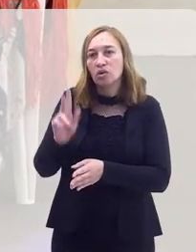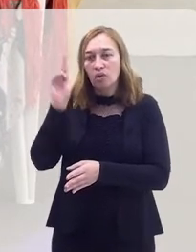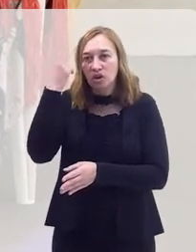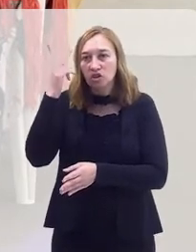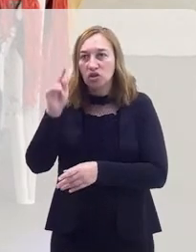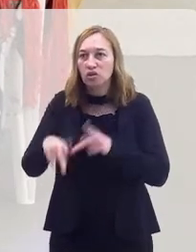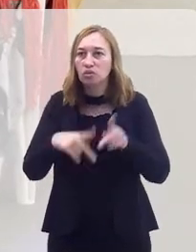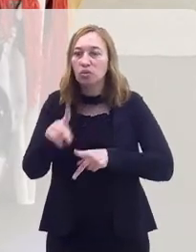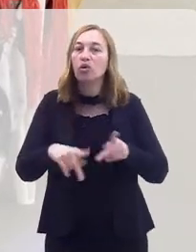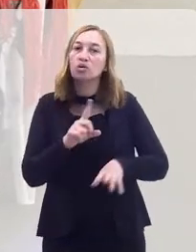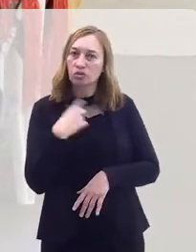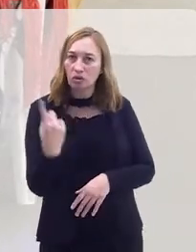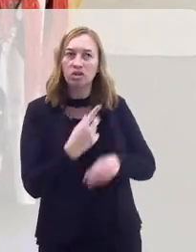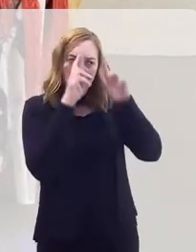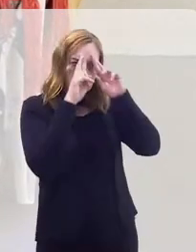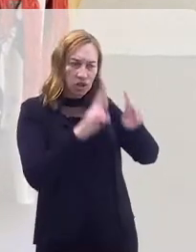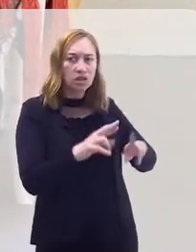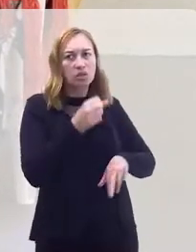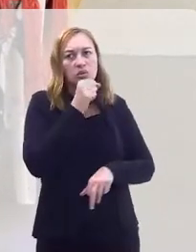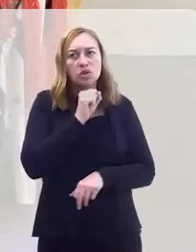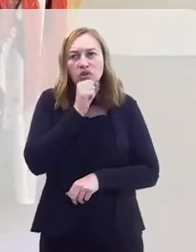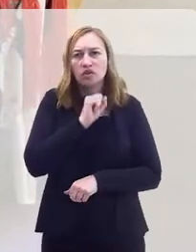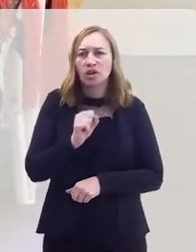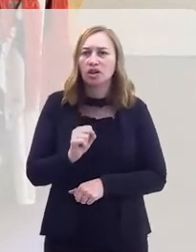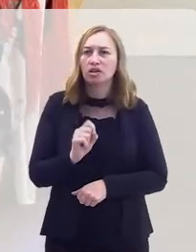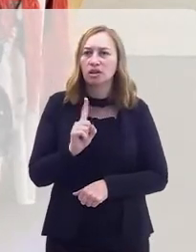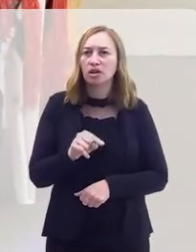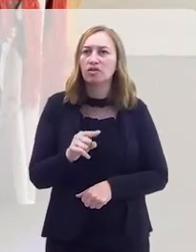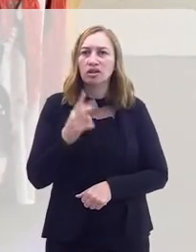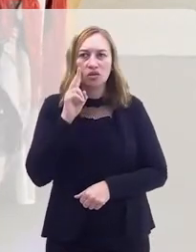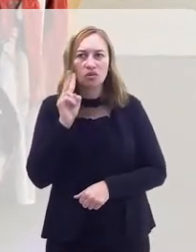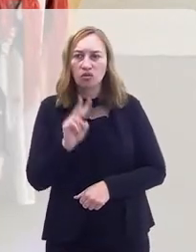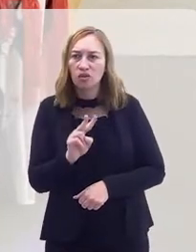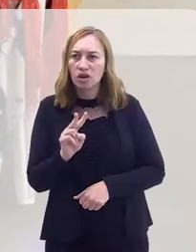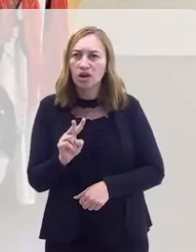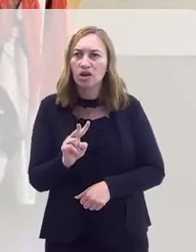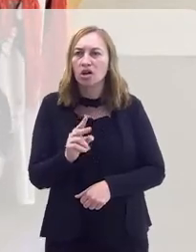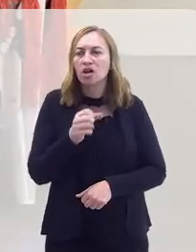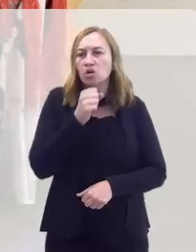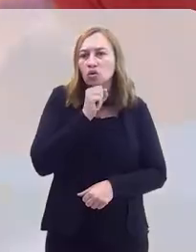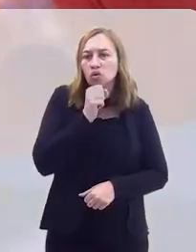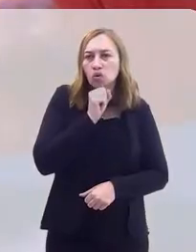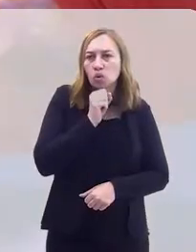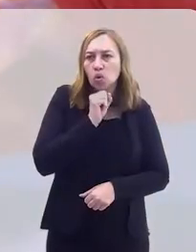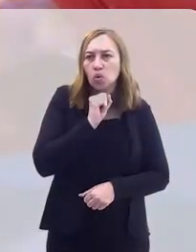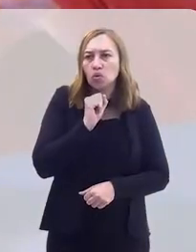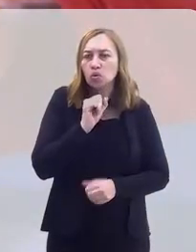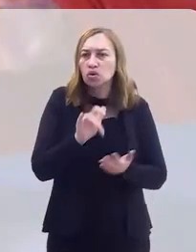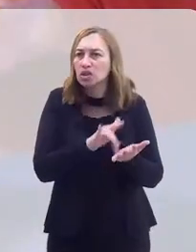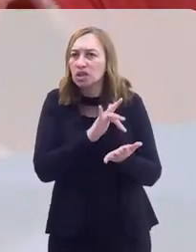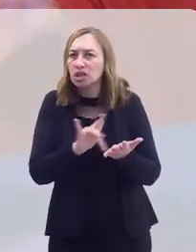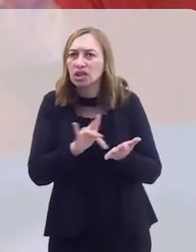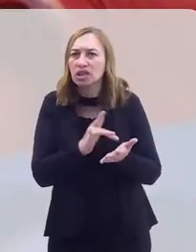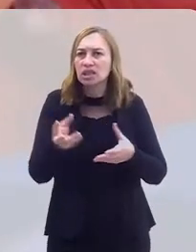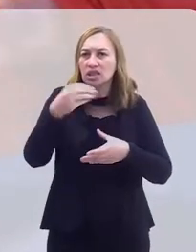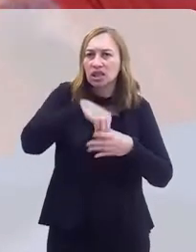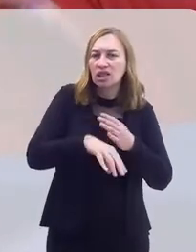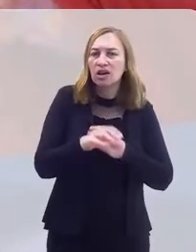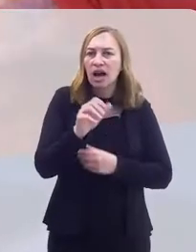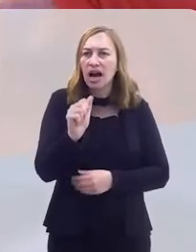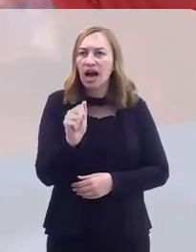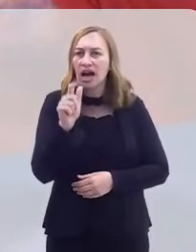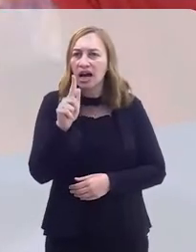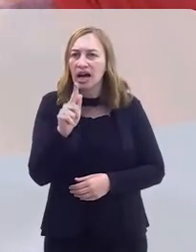Sim, então nós respeitamos os nossos velhos, né? Você não vê um cigano pôr os nossos idosos em